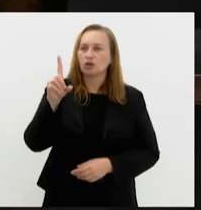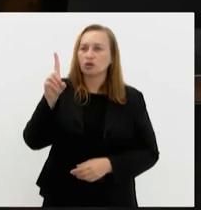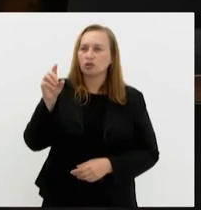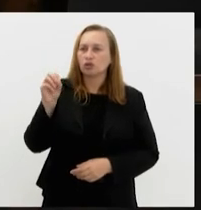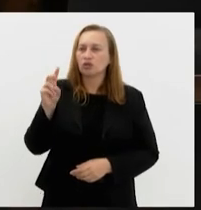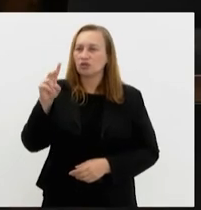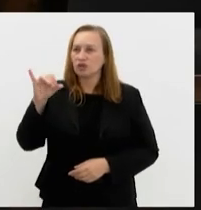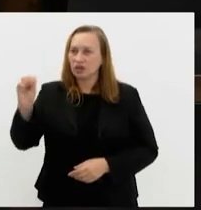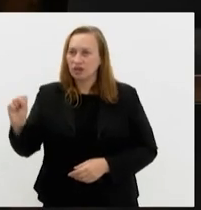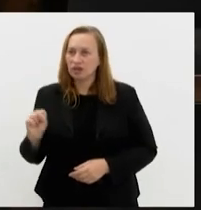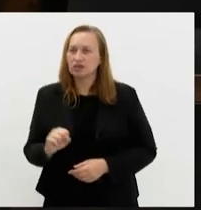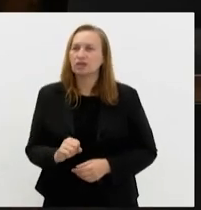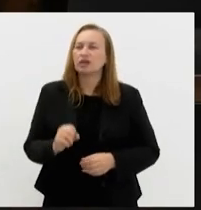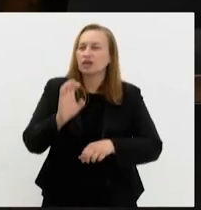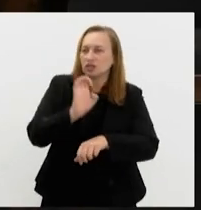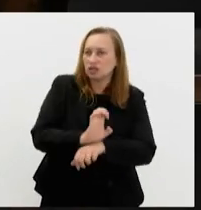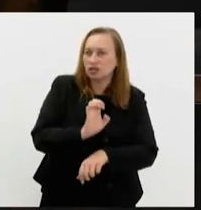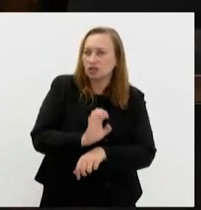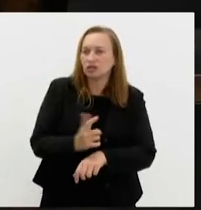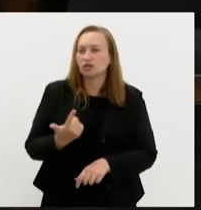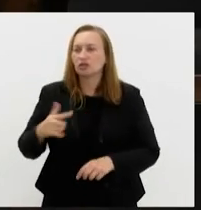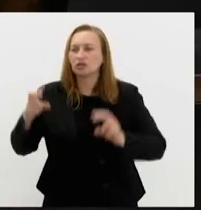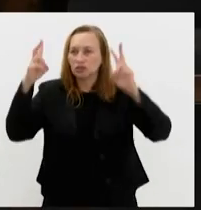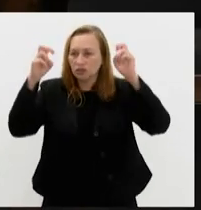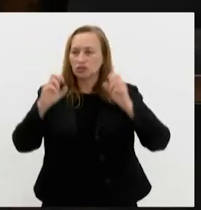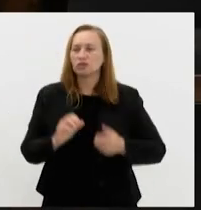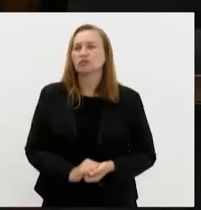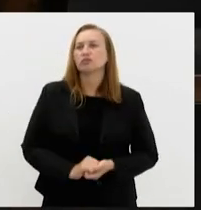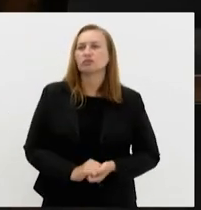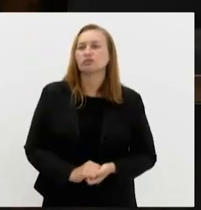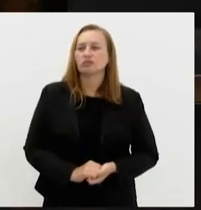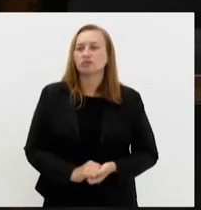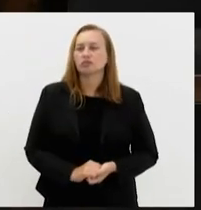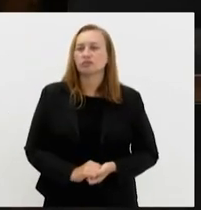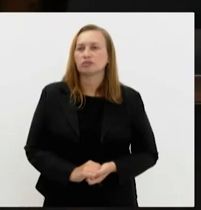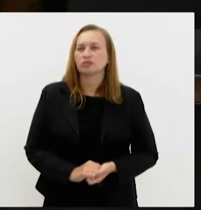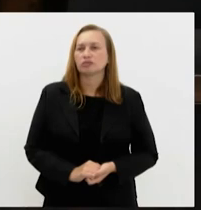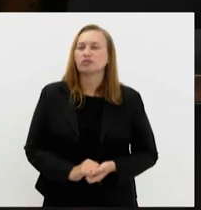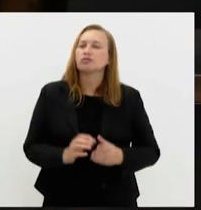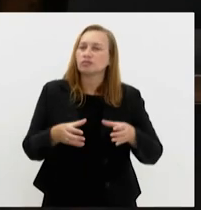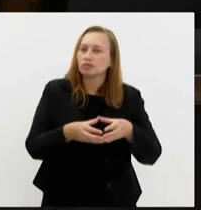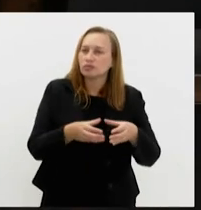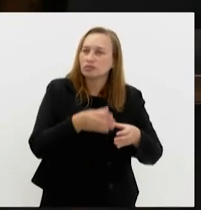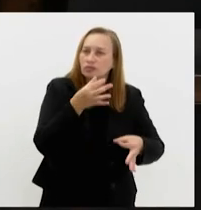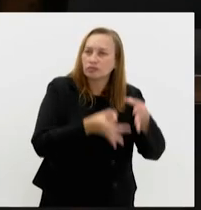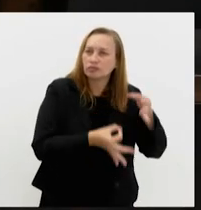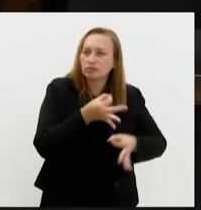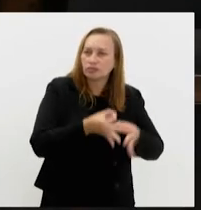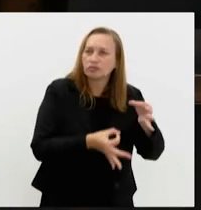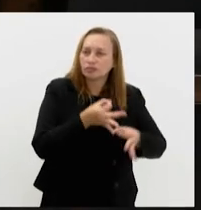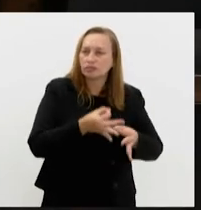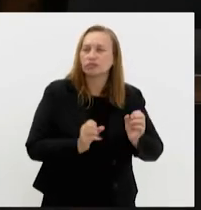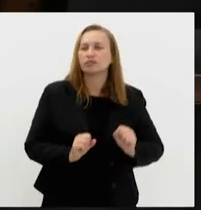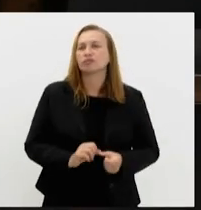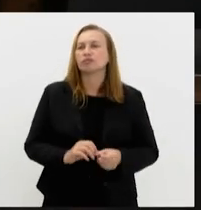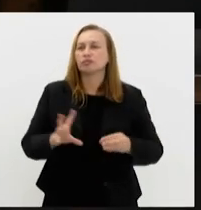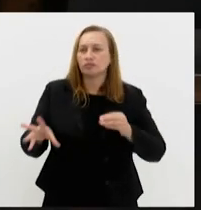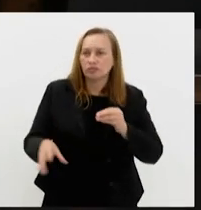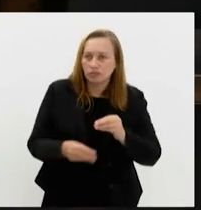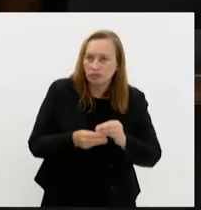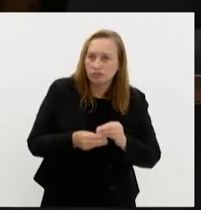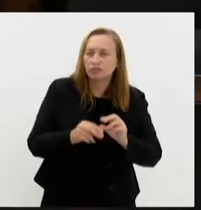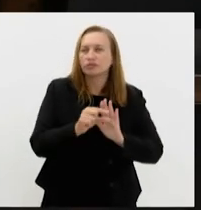rodovias estaduais e da outras providências. Pareceres das comissões de Constituição e Justiça pela juridicidade com